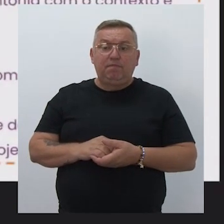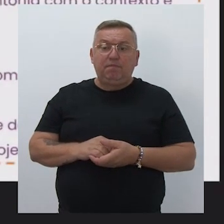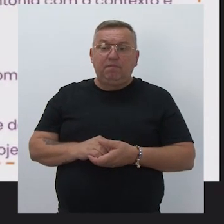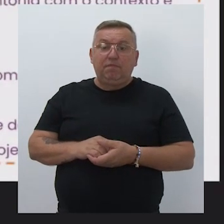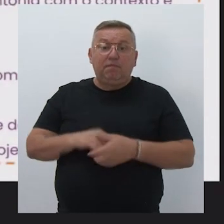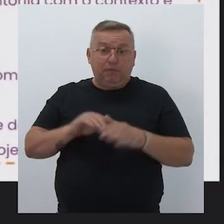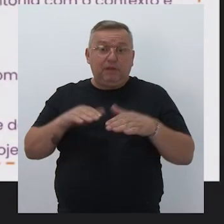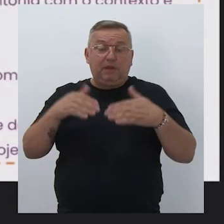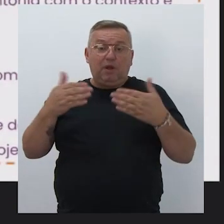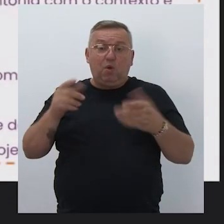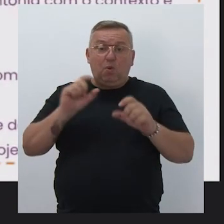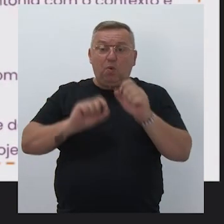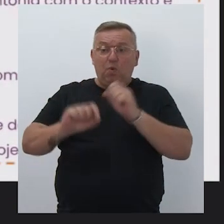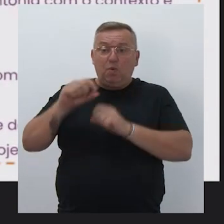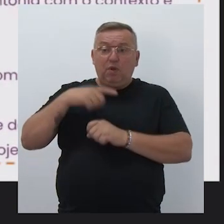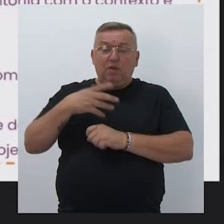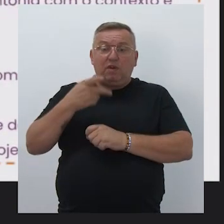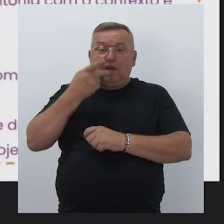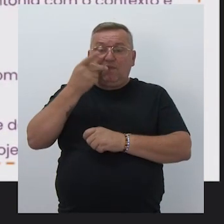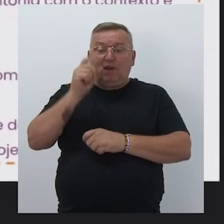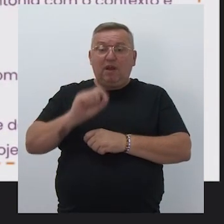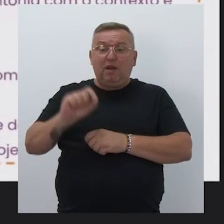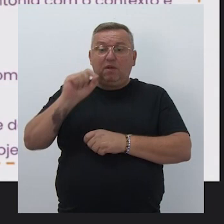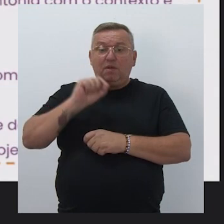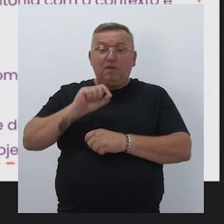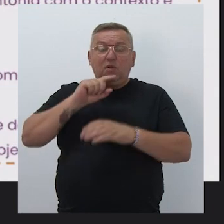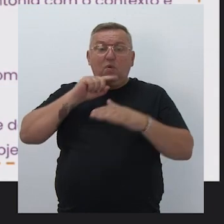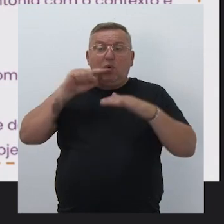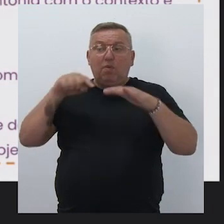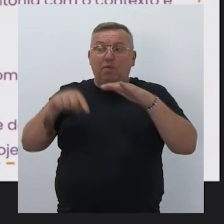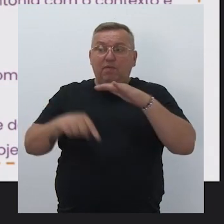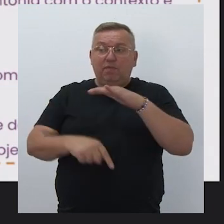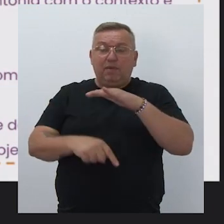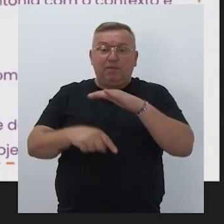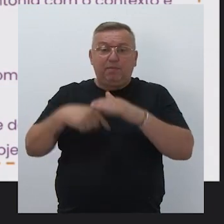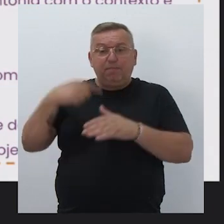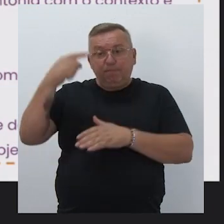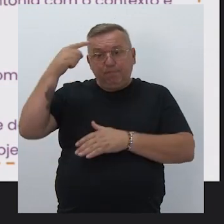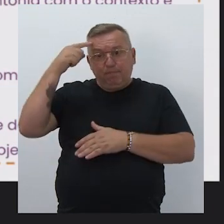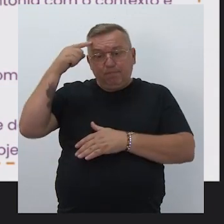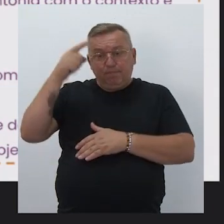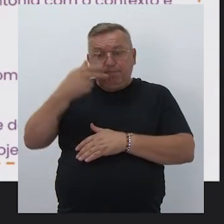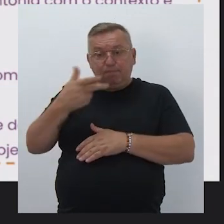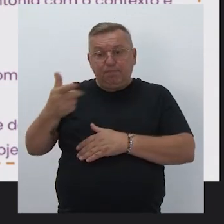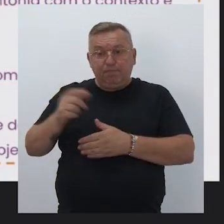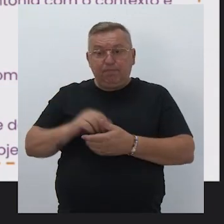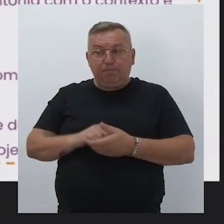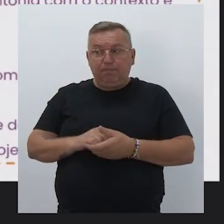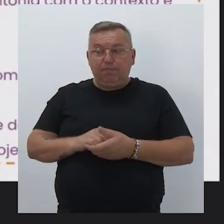Bom, então, o que que a gente quer dizer com aprofundamento? Olha, vamos pensar uma coisa.